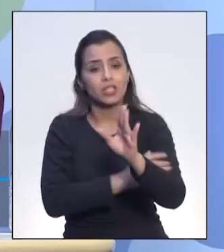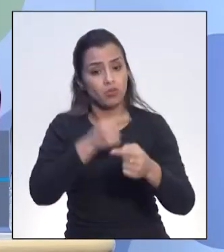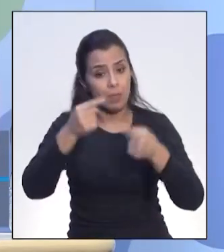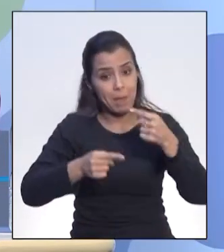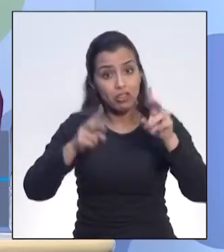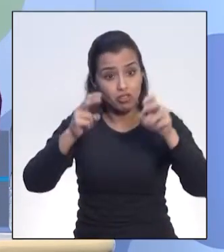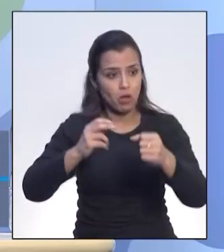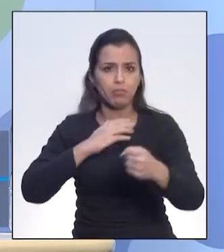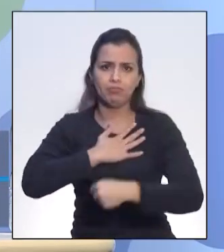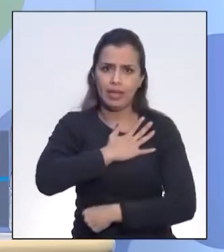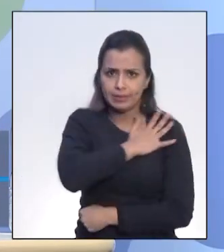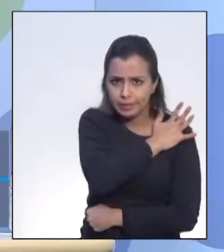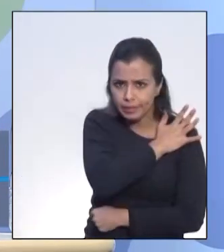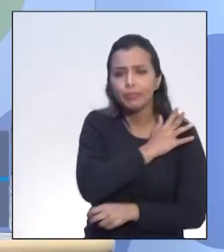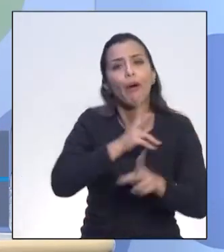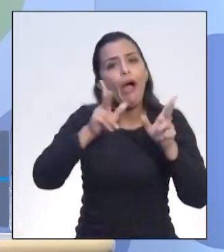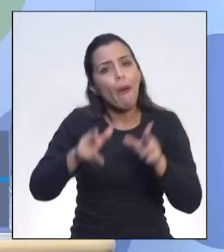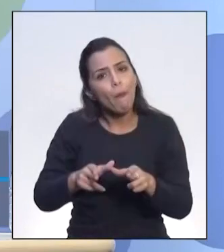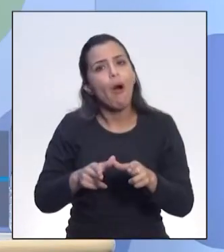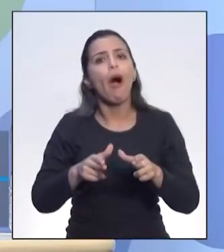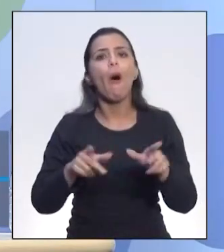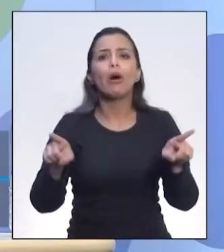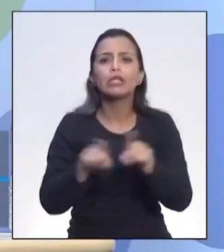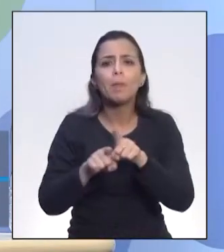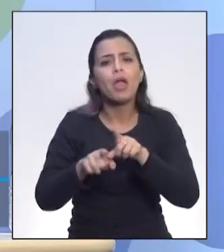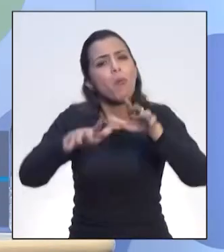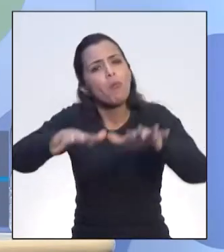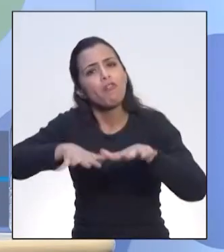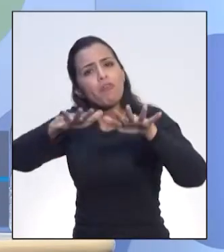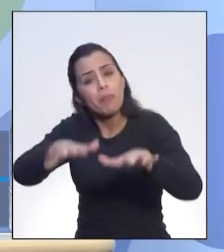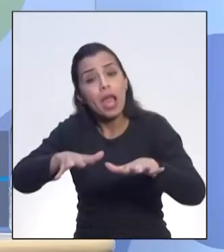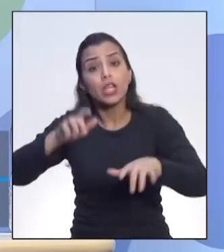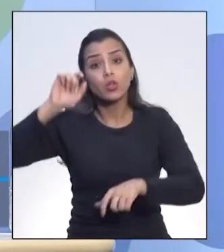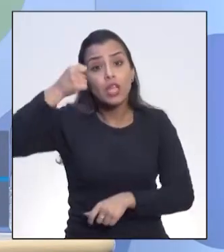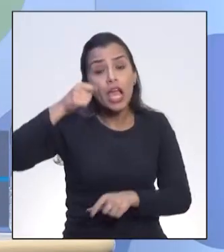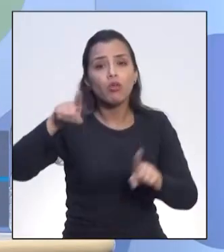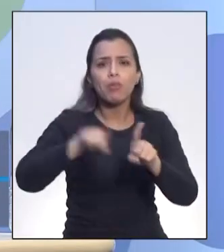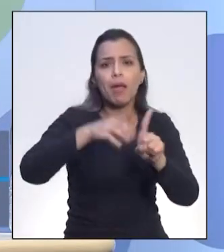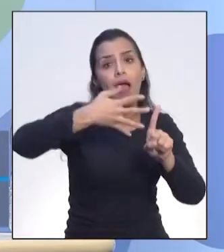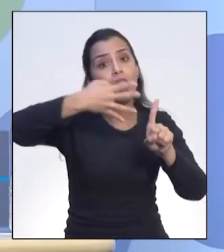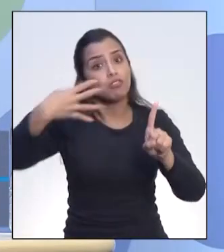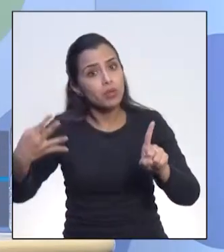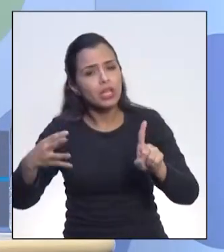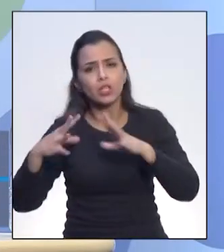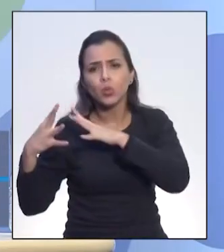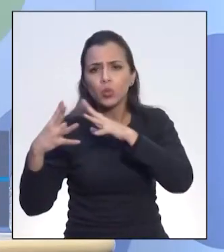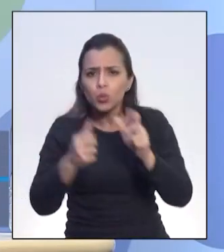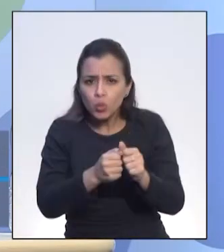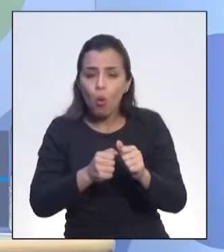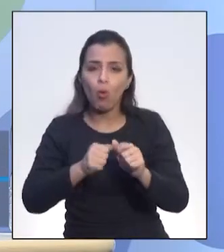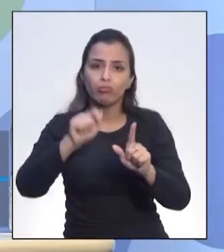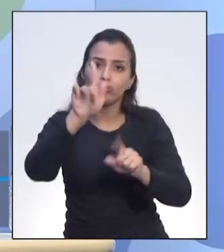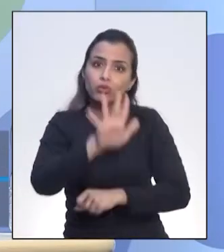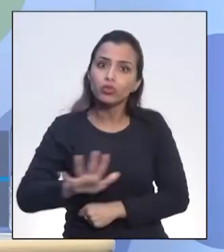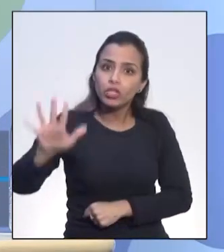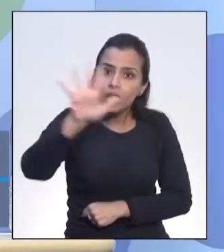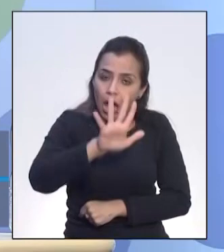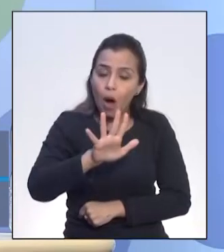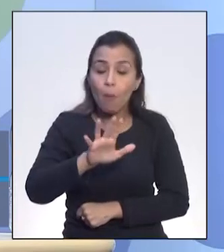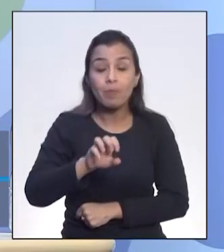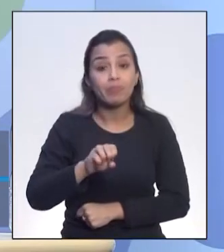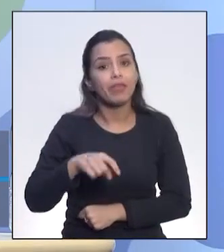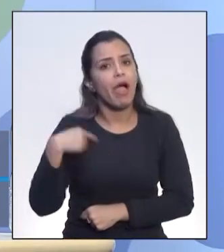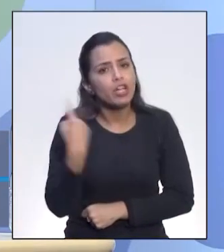racismo, esse mesmo debate a gente vai voltar para falar no movimento negro, no movimento LGBT, então é no geral que a gente está dizendo que a